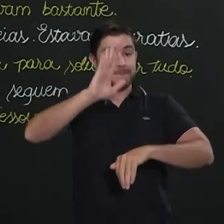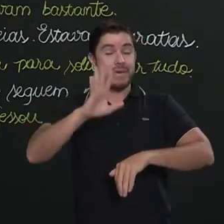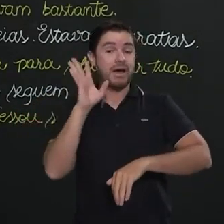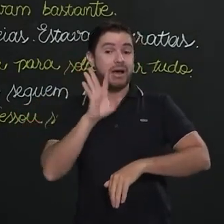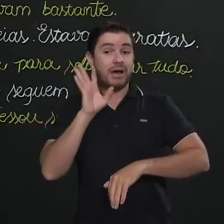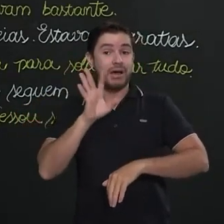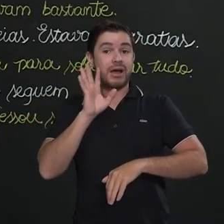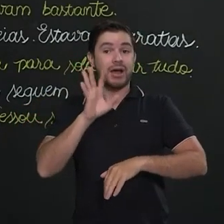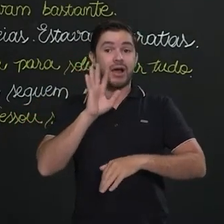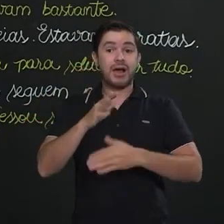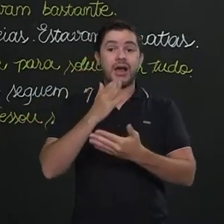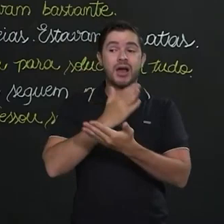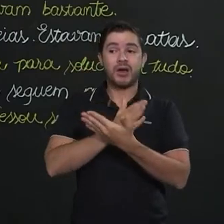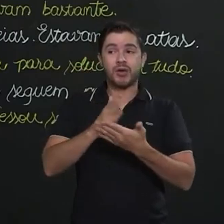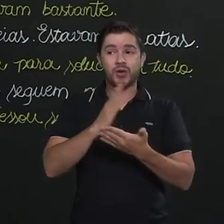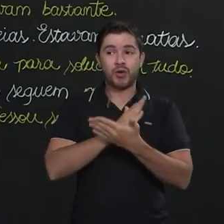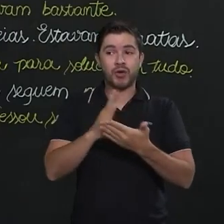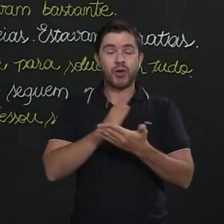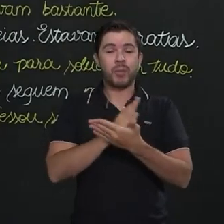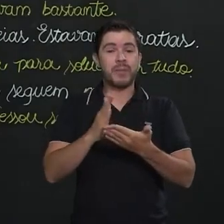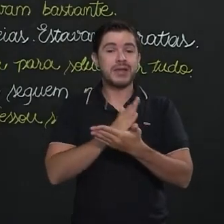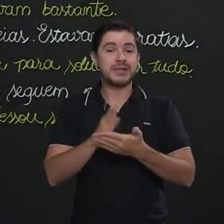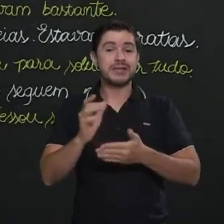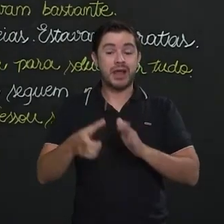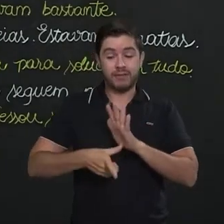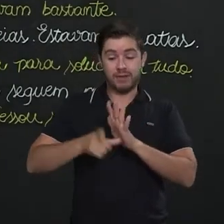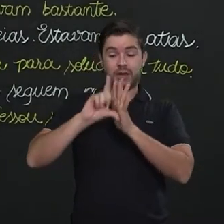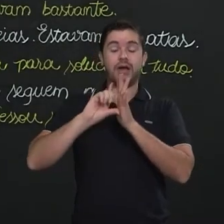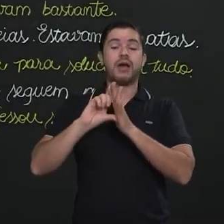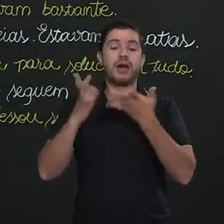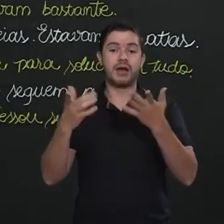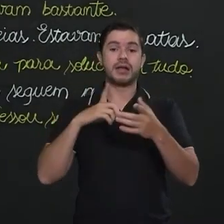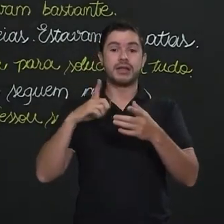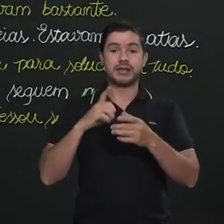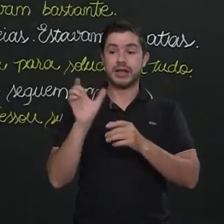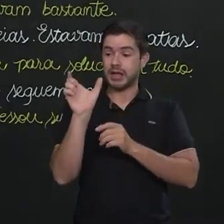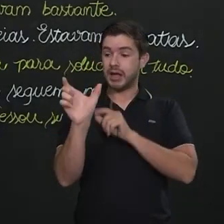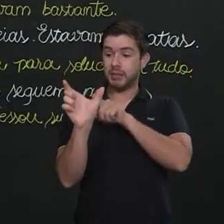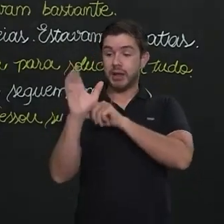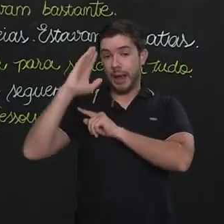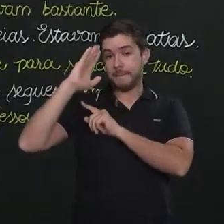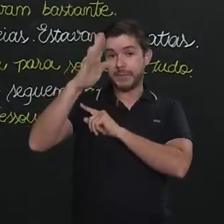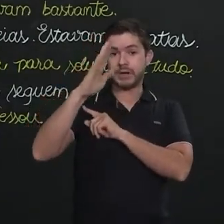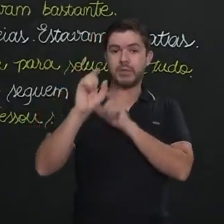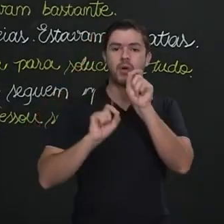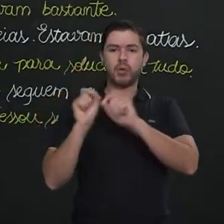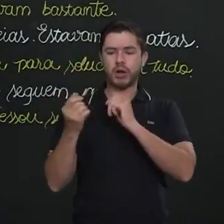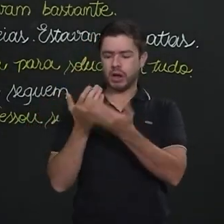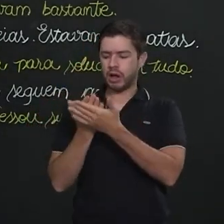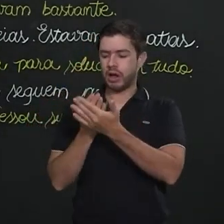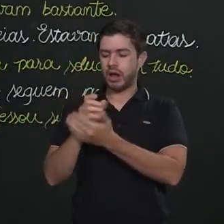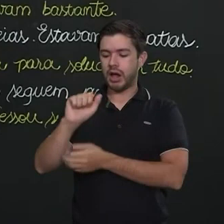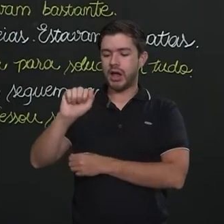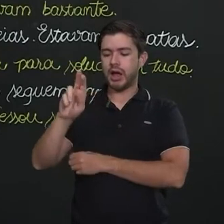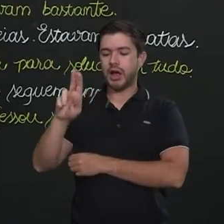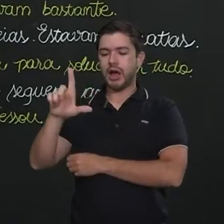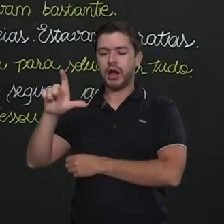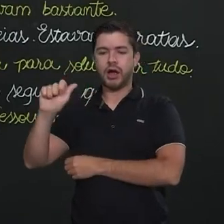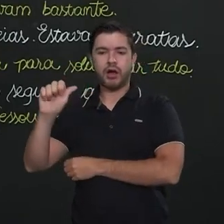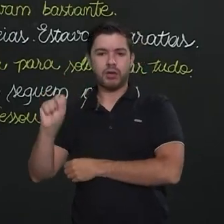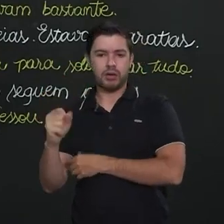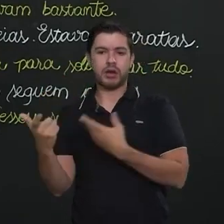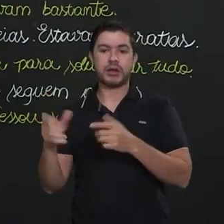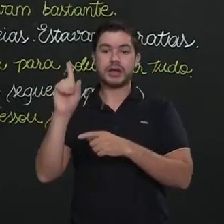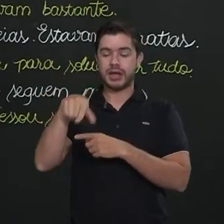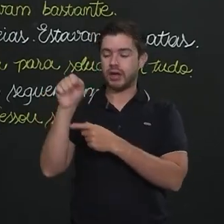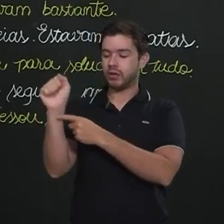interessantes começavam cedo. Nesse caso aqui nós temos um núcleo, que é a palavra aulas. É o substantivo